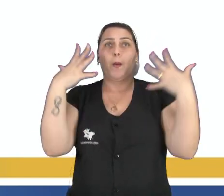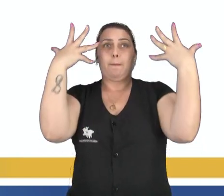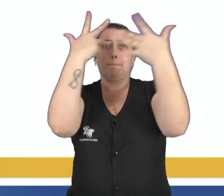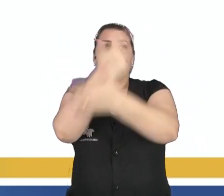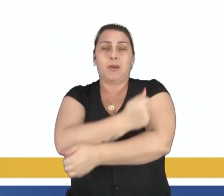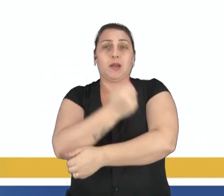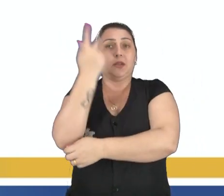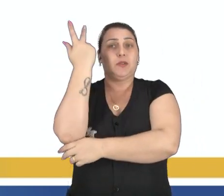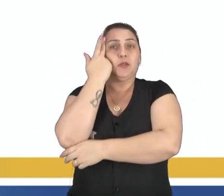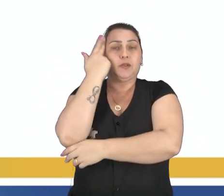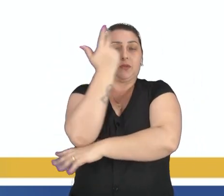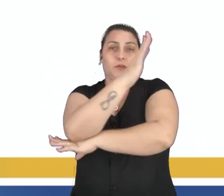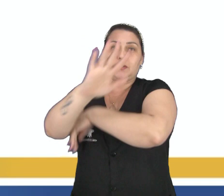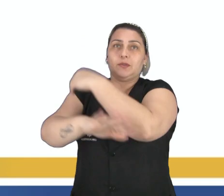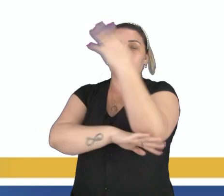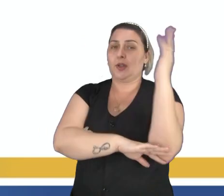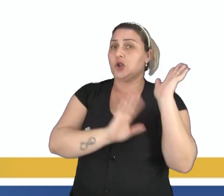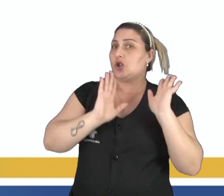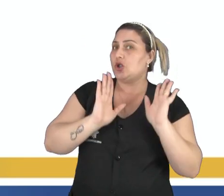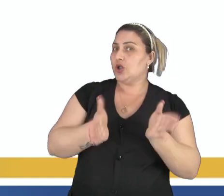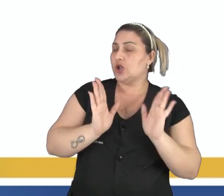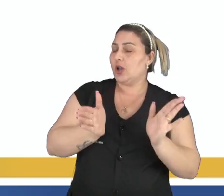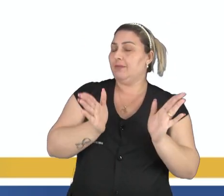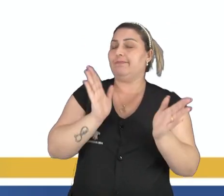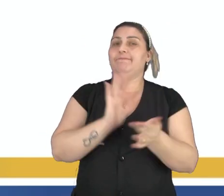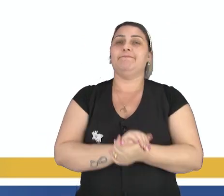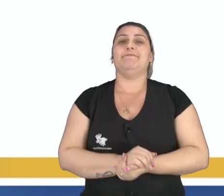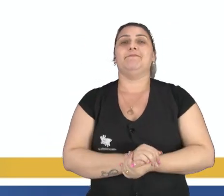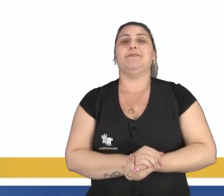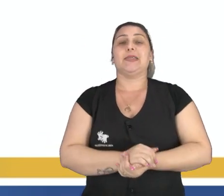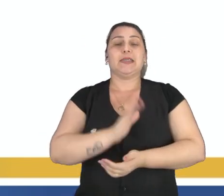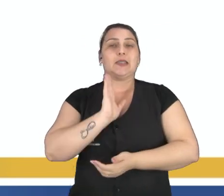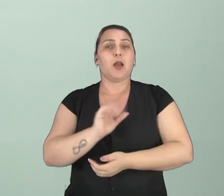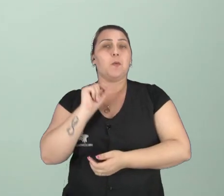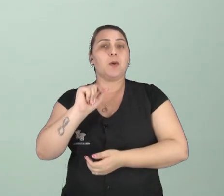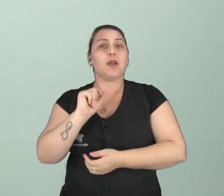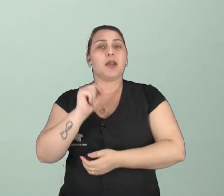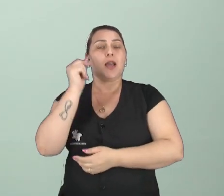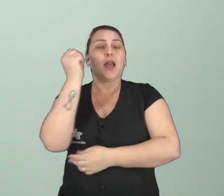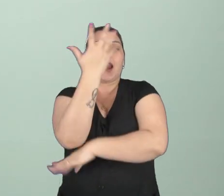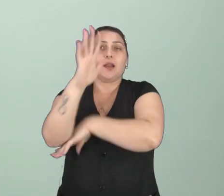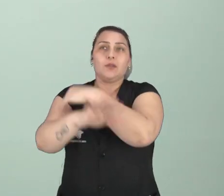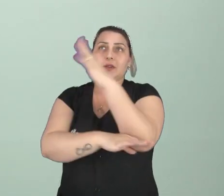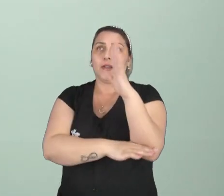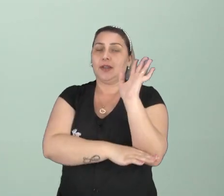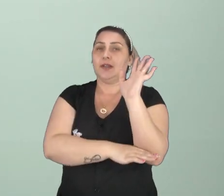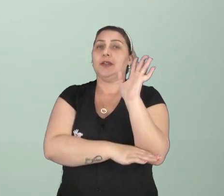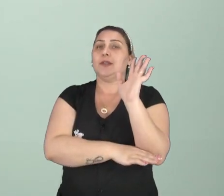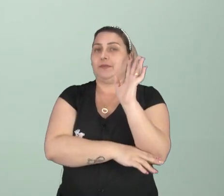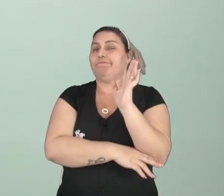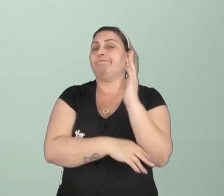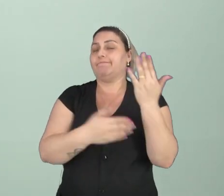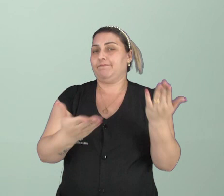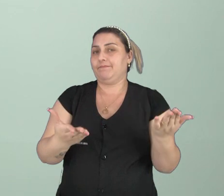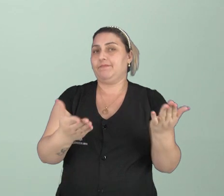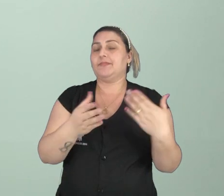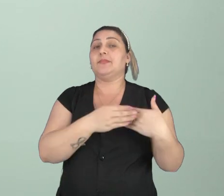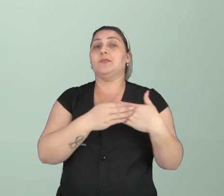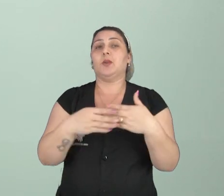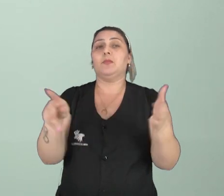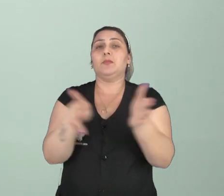dos belos e dos naturais. Então já tem uma distinção, a gente sabe o que é a natureza, é tudo aquilo que é natural, certo? Provém